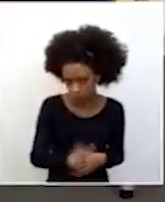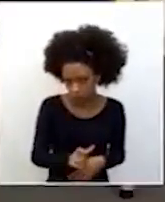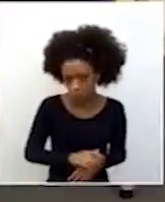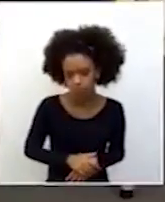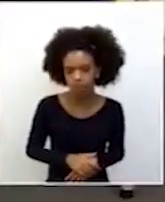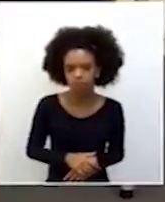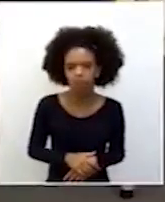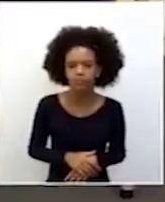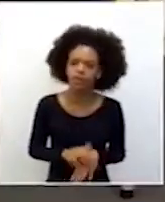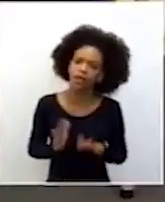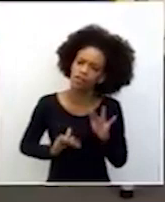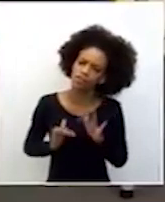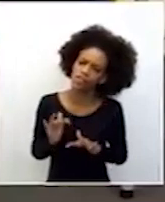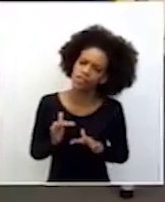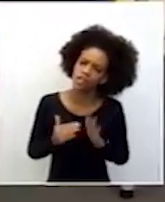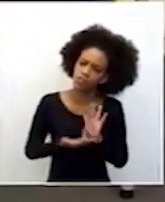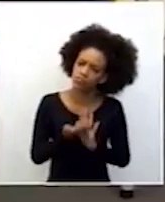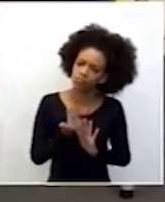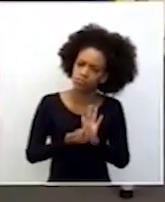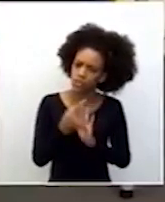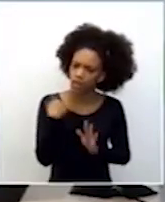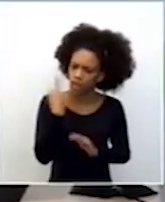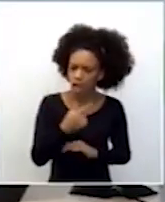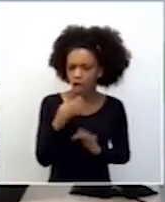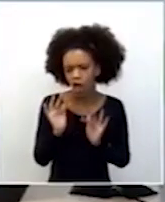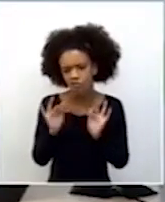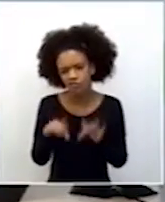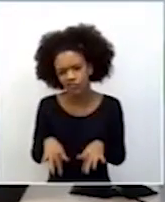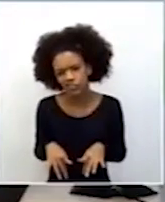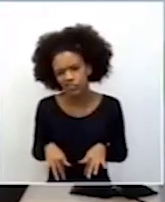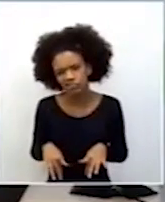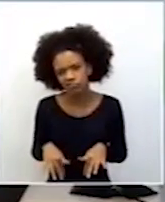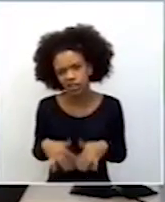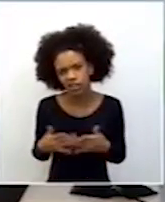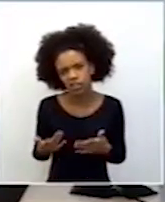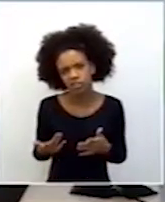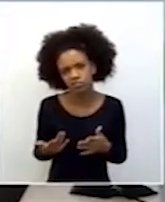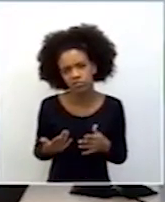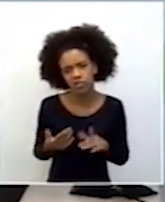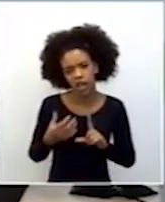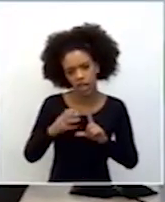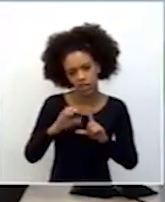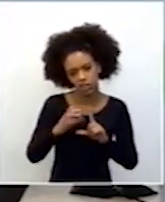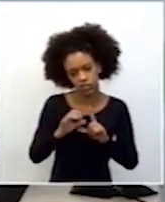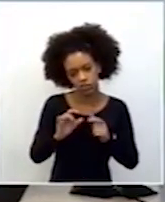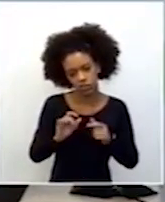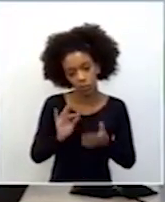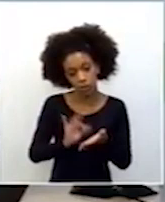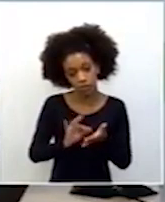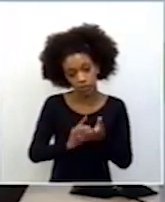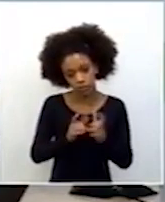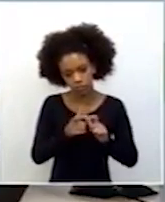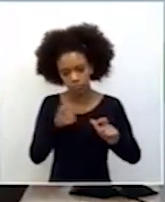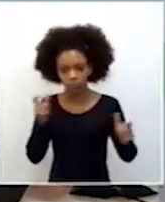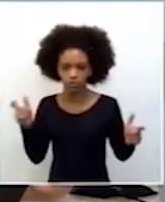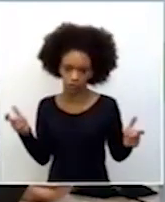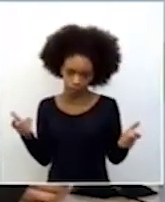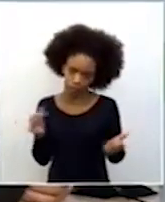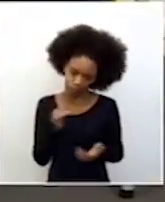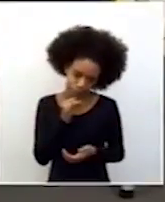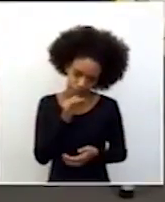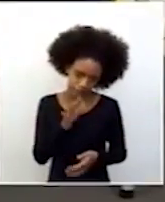o exagero também. Talvez a caricatura seja um fim em si mesmo, né? E a charge leva para uma verdade maior, né? Uma crítica social, por